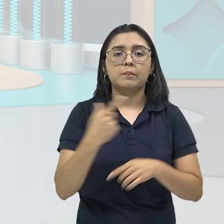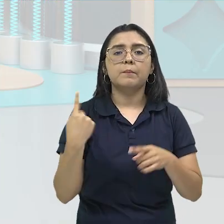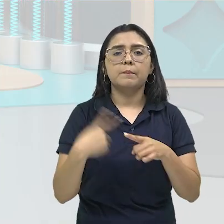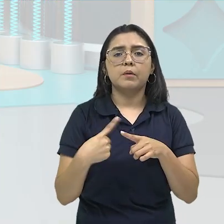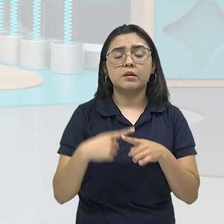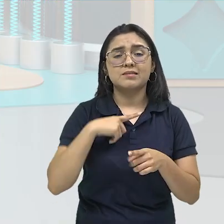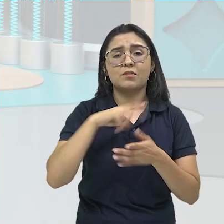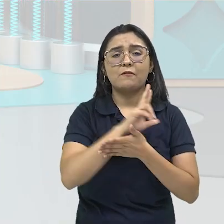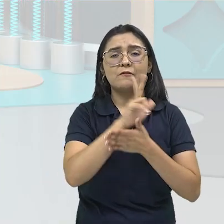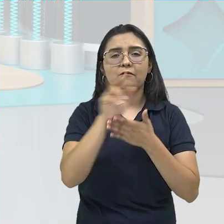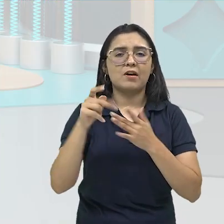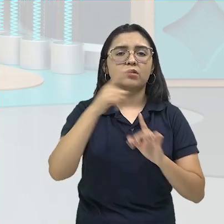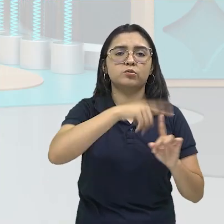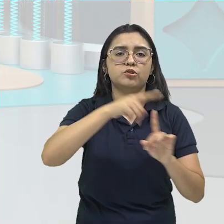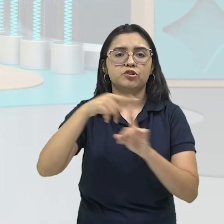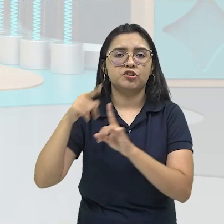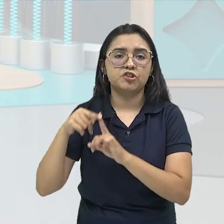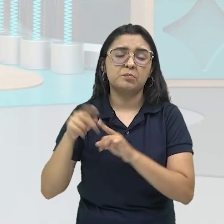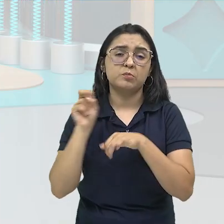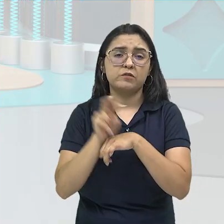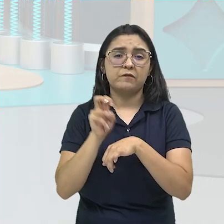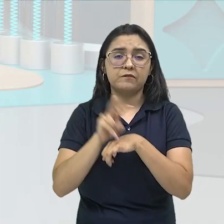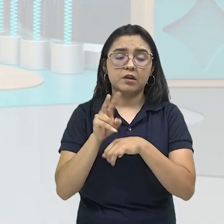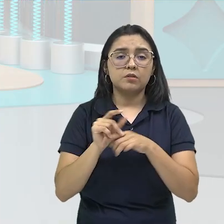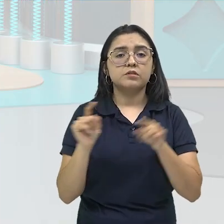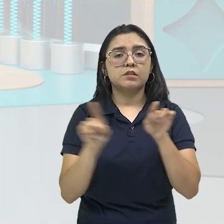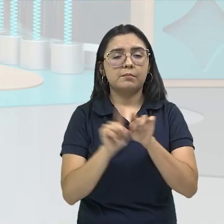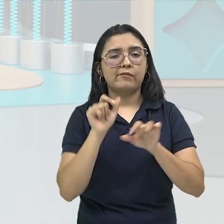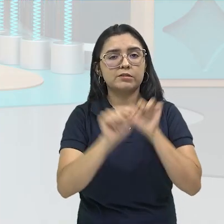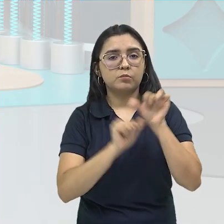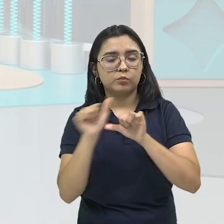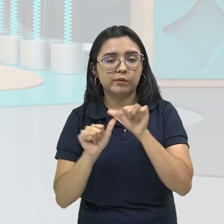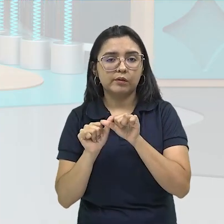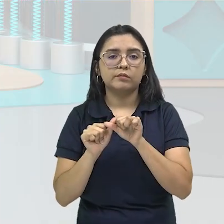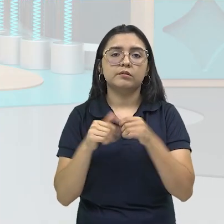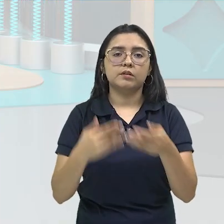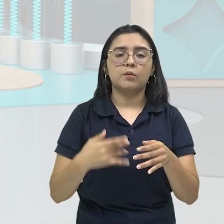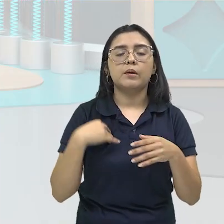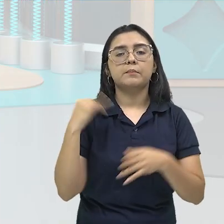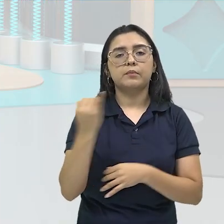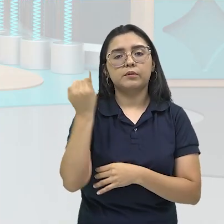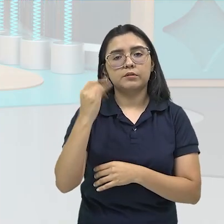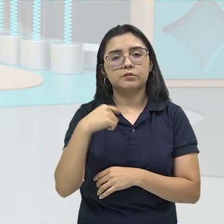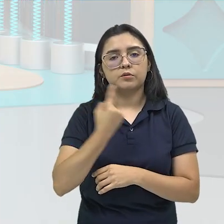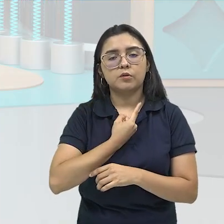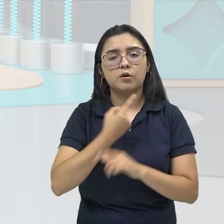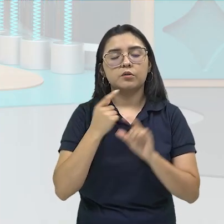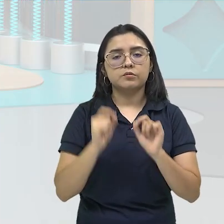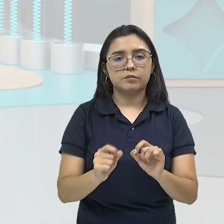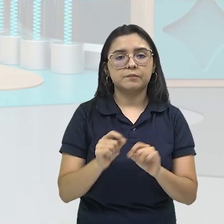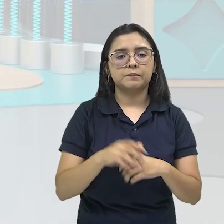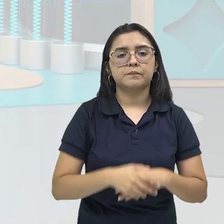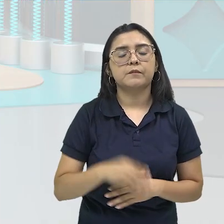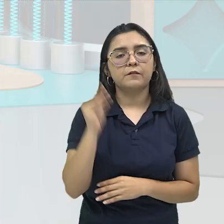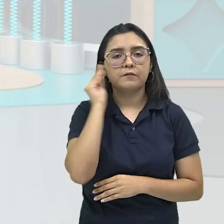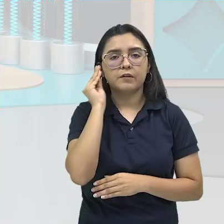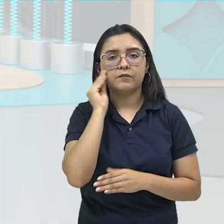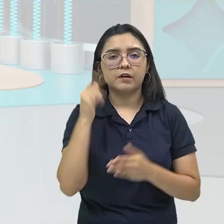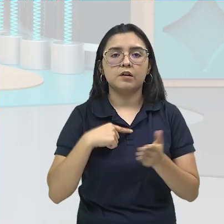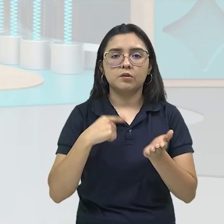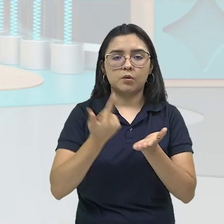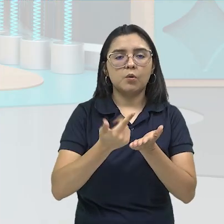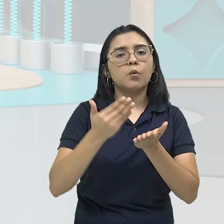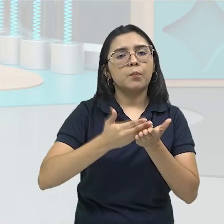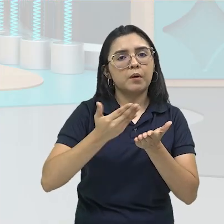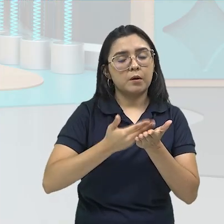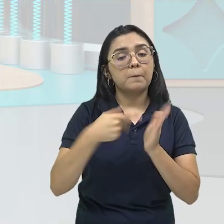vários tipos que vão surgindo, eles vão se mutando. Então, é importante sempre a gente estar ali olhando a nossa caderneta e verificar